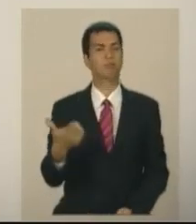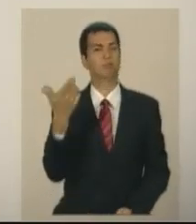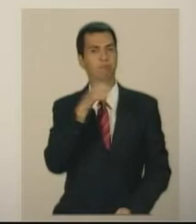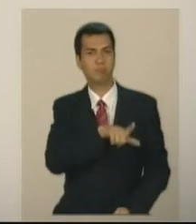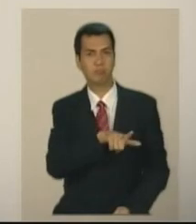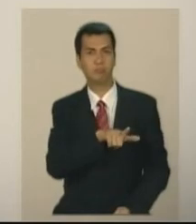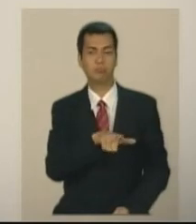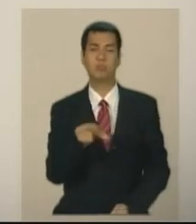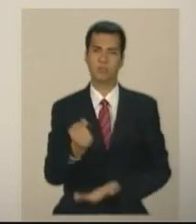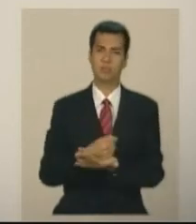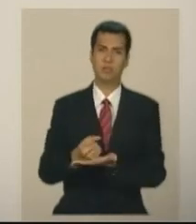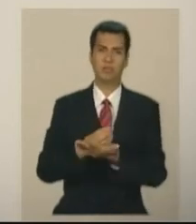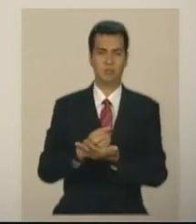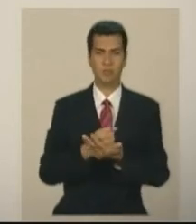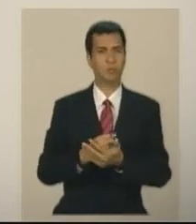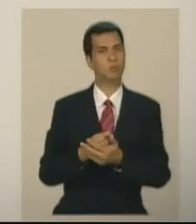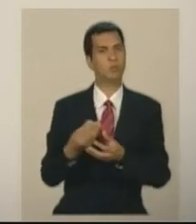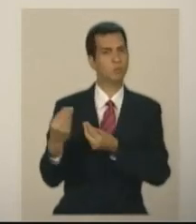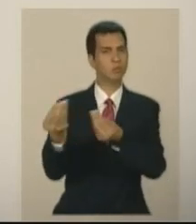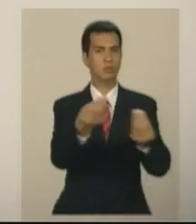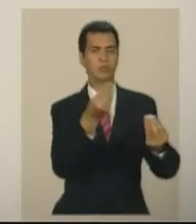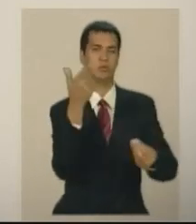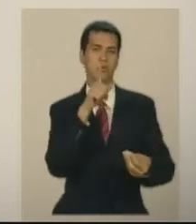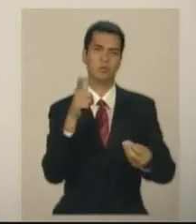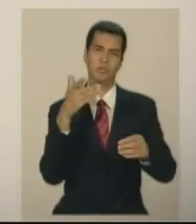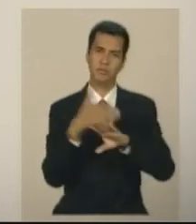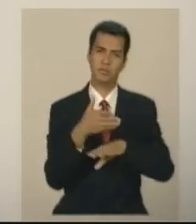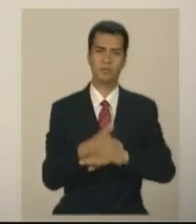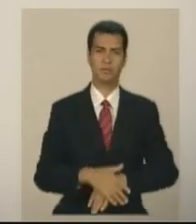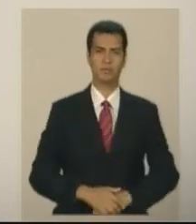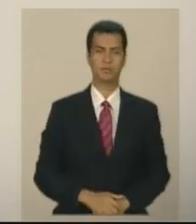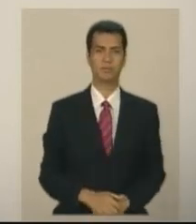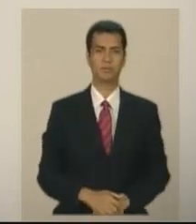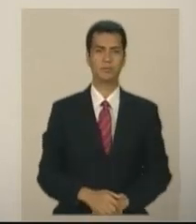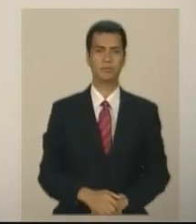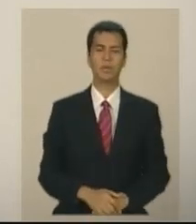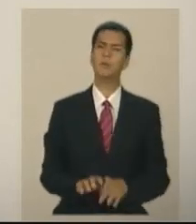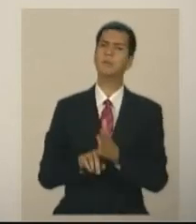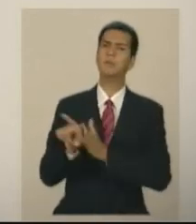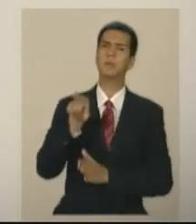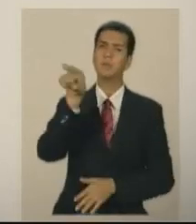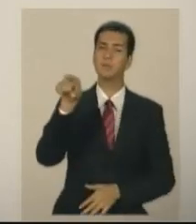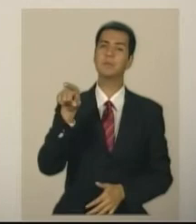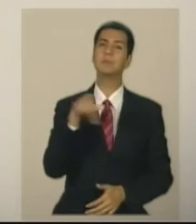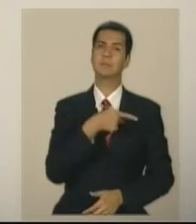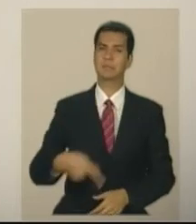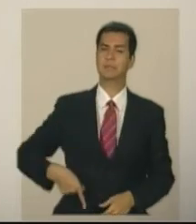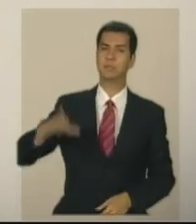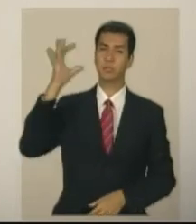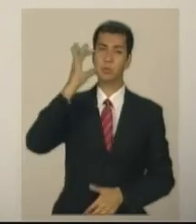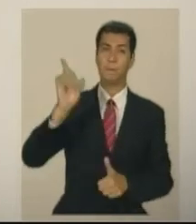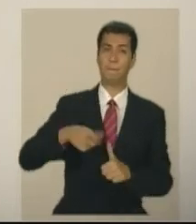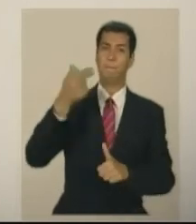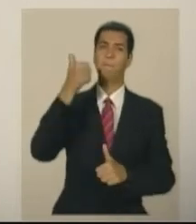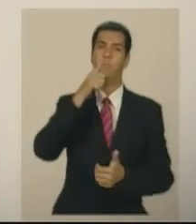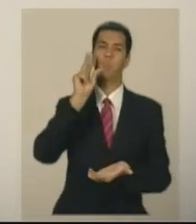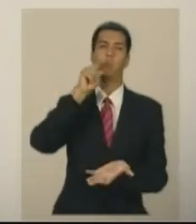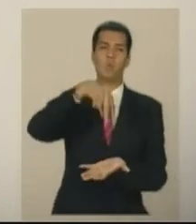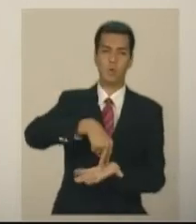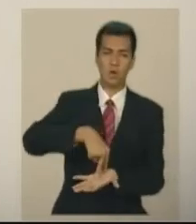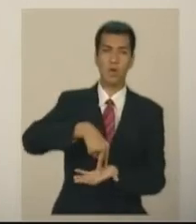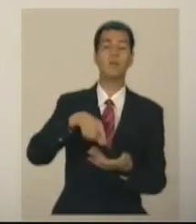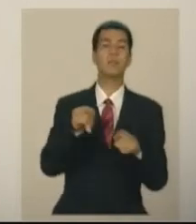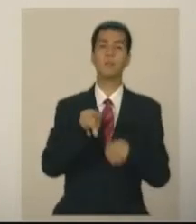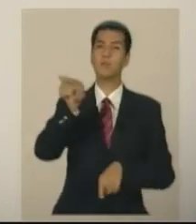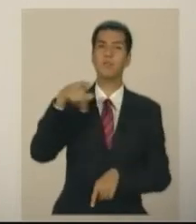fica mais acessível Presidente aciona foi a primeira mulher a abrir a assembleia geral da ONU e também discursou numa reunião da